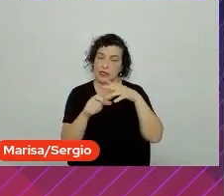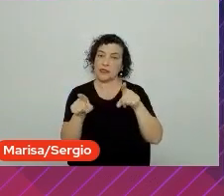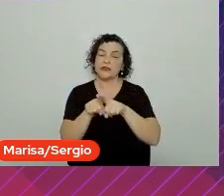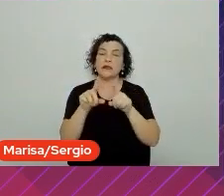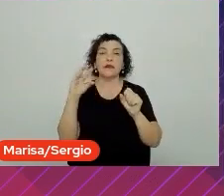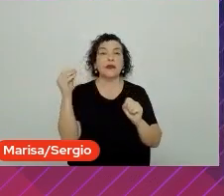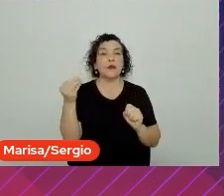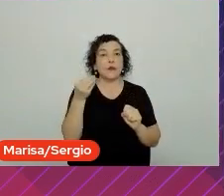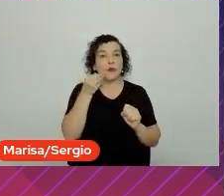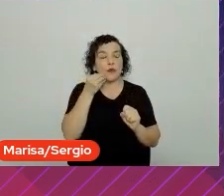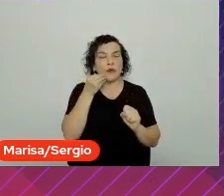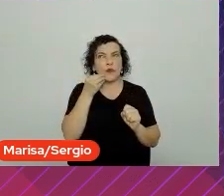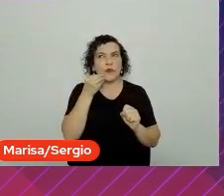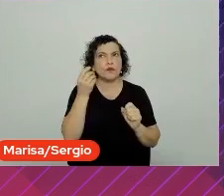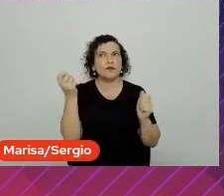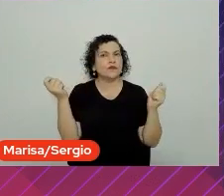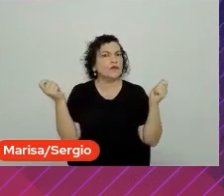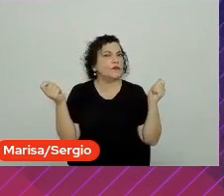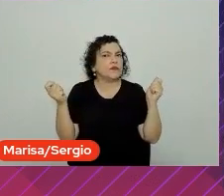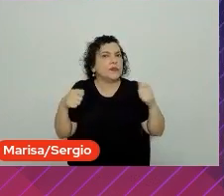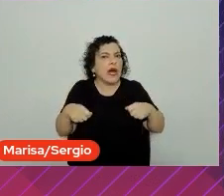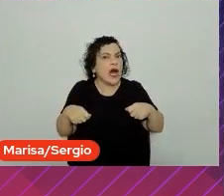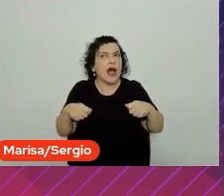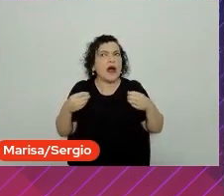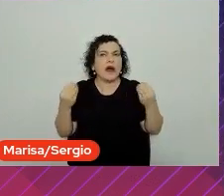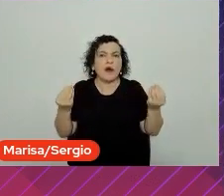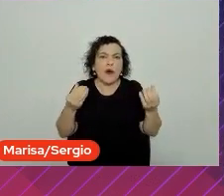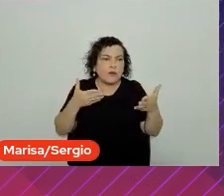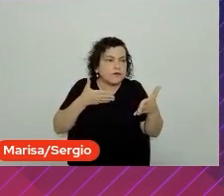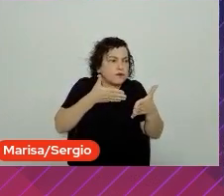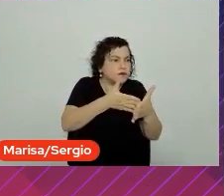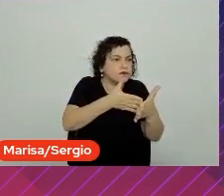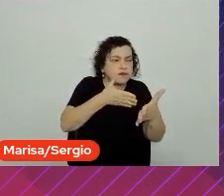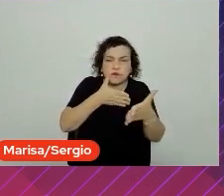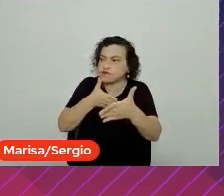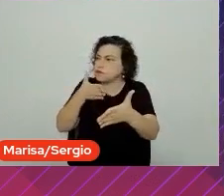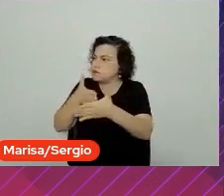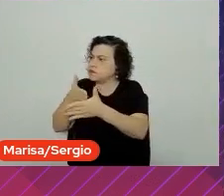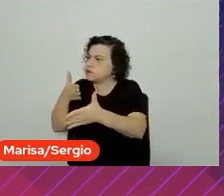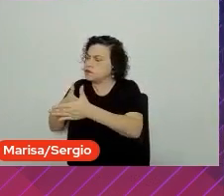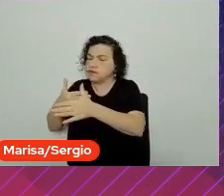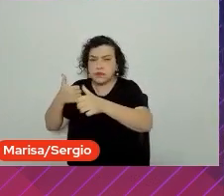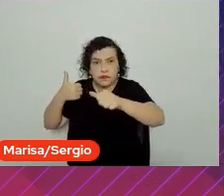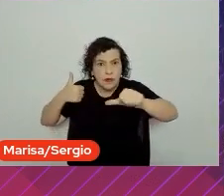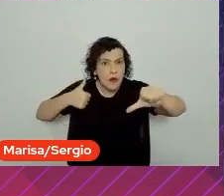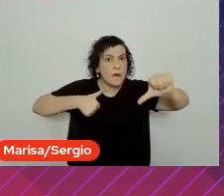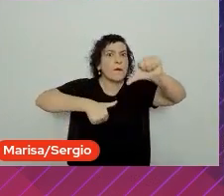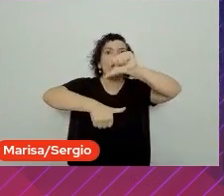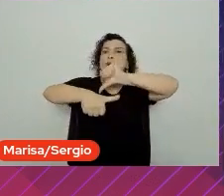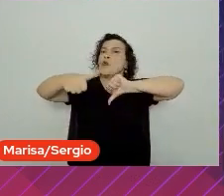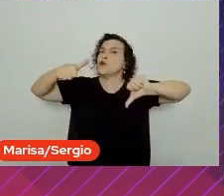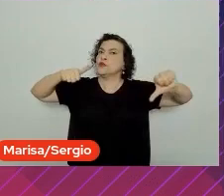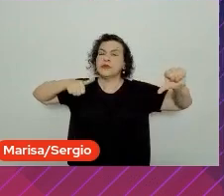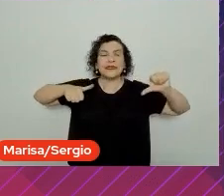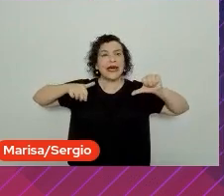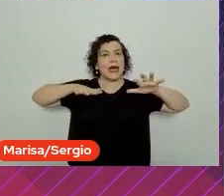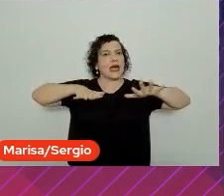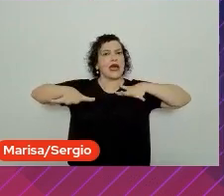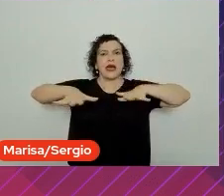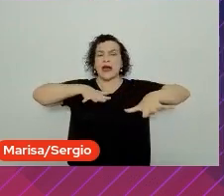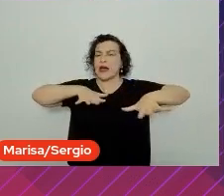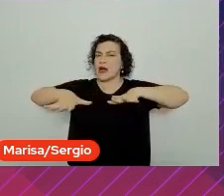oportunidades, sobre como que a gente consegue vencer as barreiras de um processo de transformação ágil, como que a gente consegue lidar com